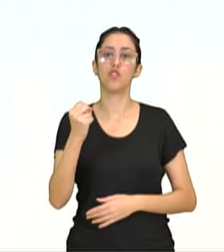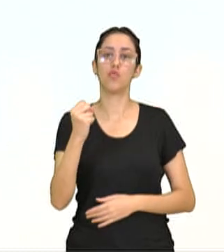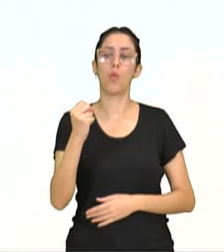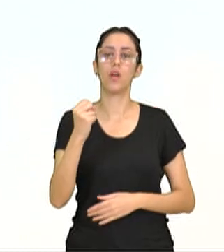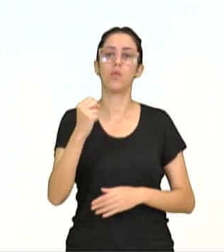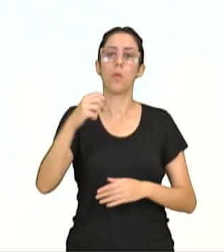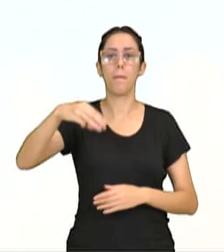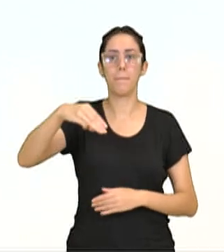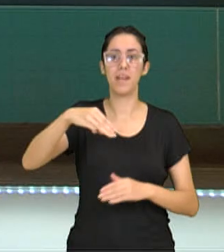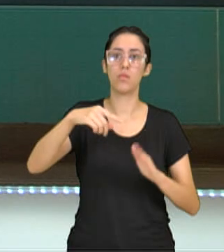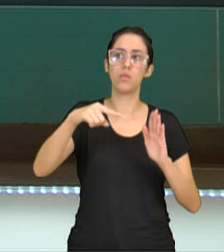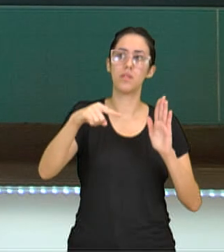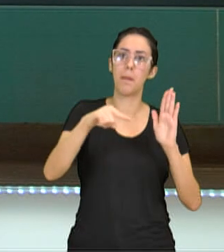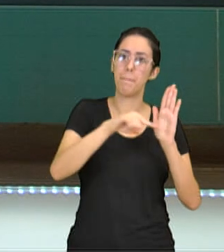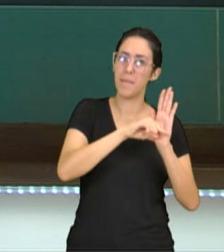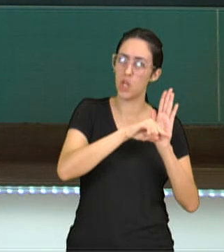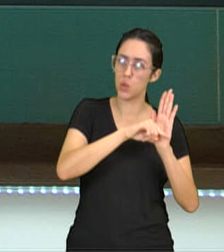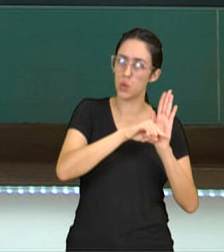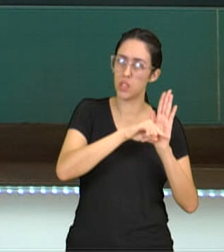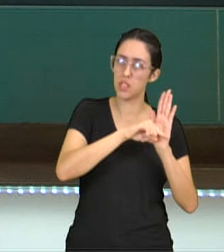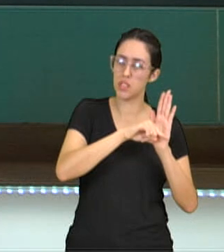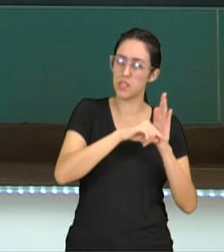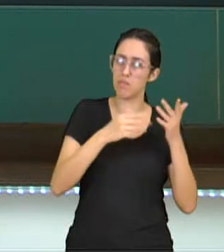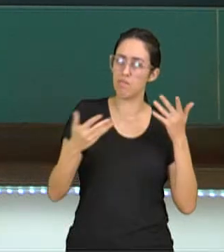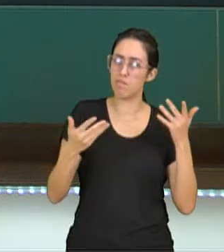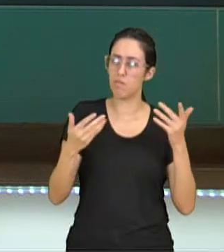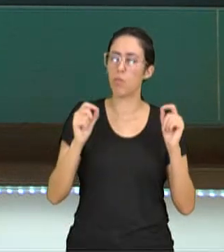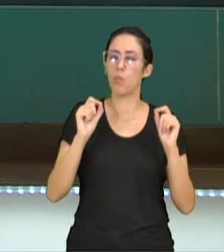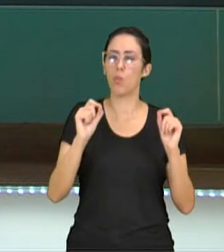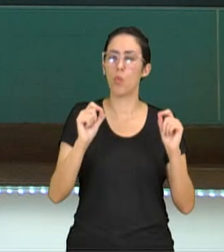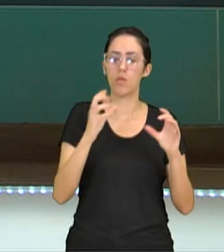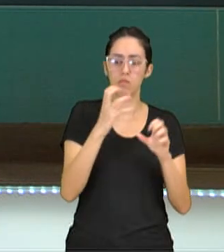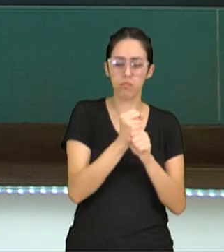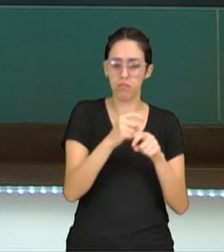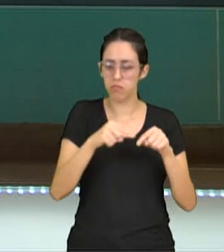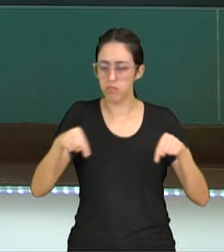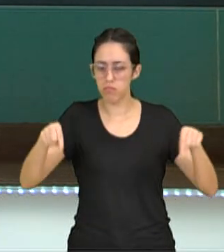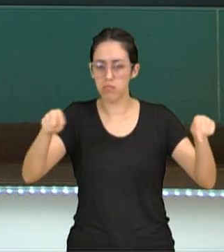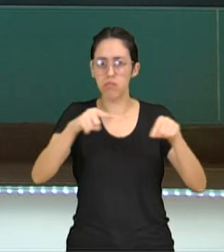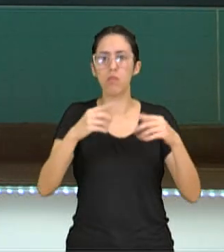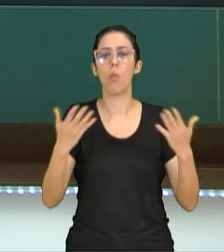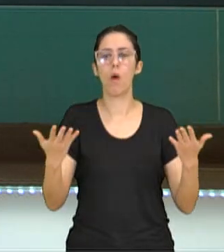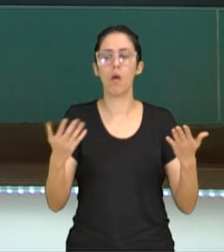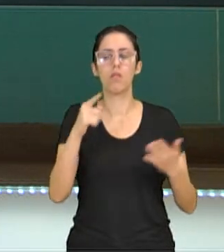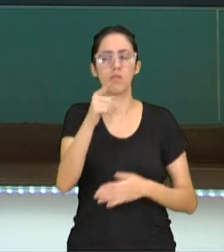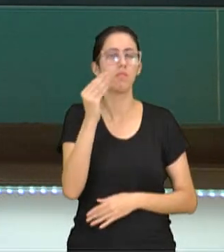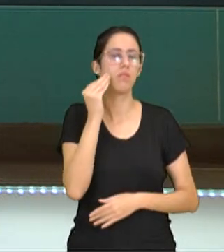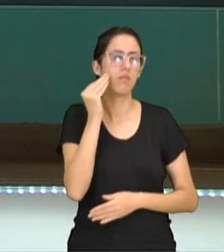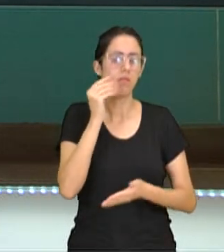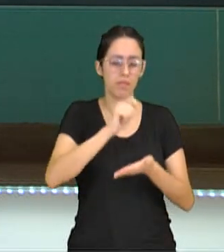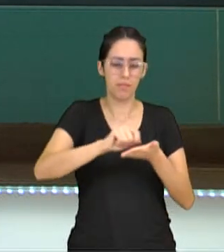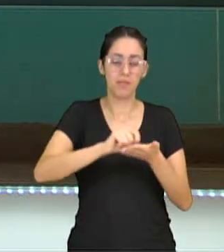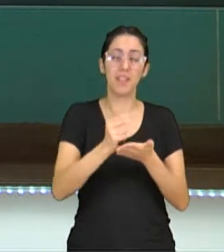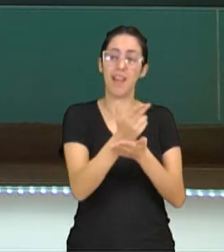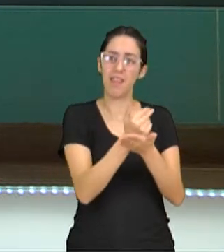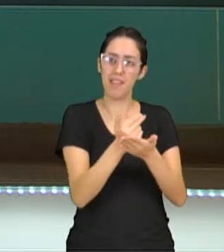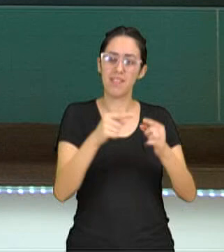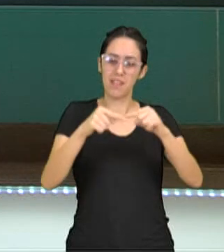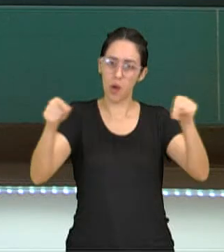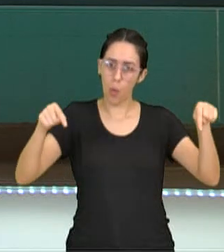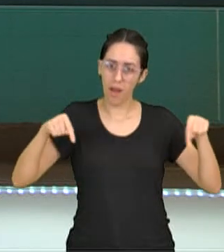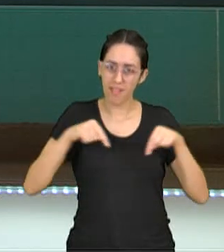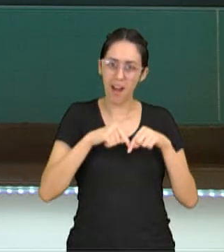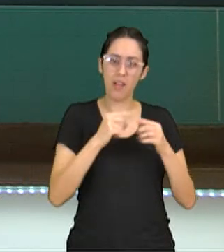lateral. Quais são as dimensões desse terreno? Então, agora você vai pensar um pouquinho, faz o desenho, que desenho sempre ajuda.